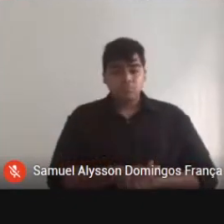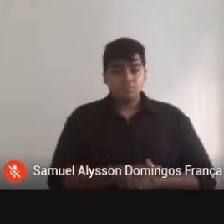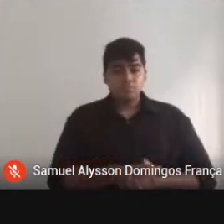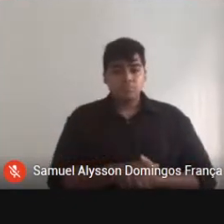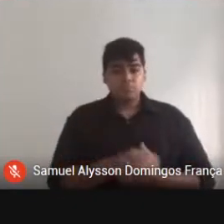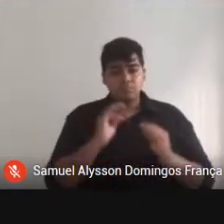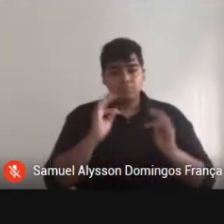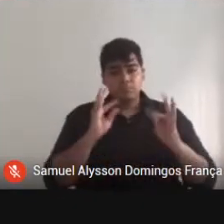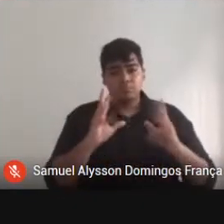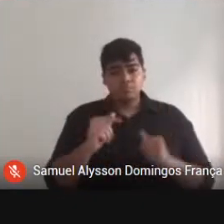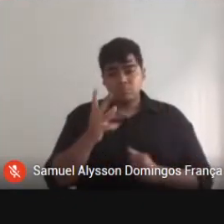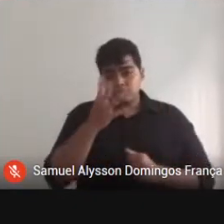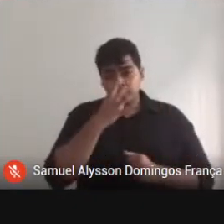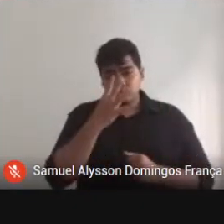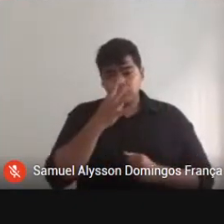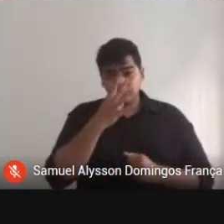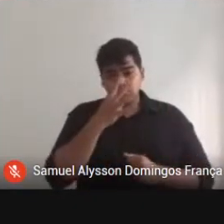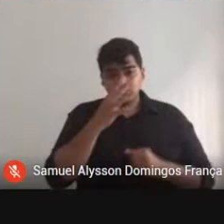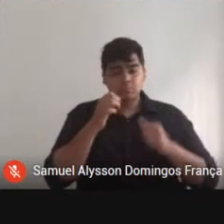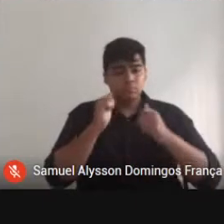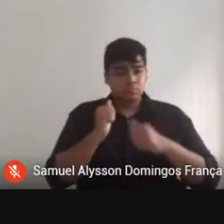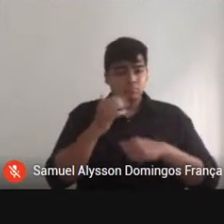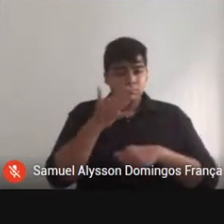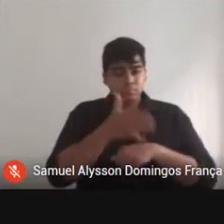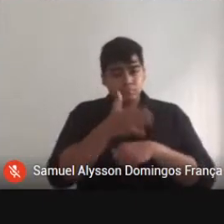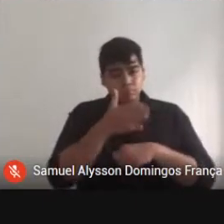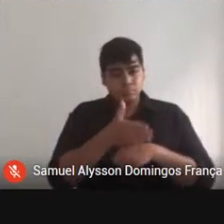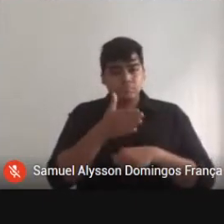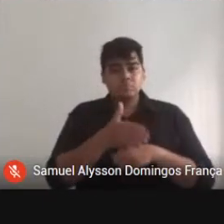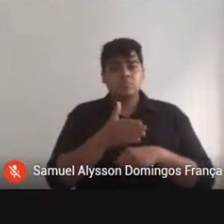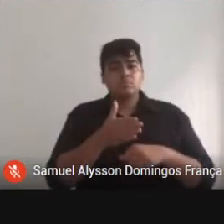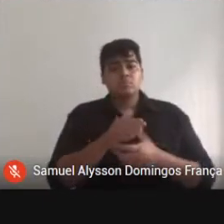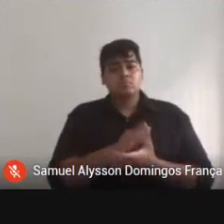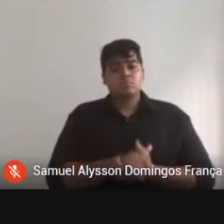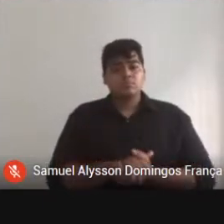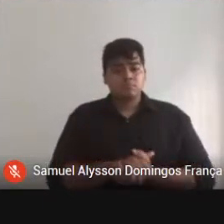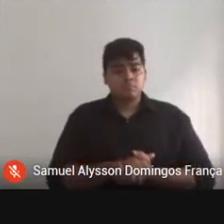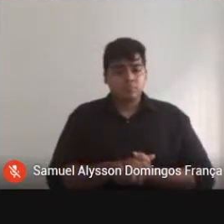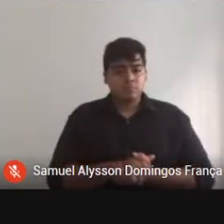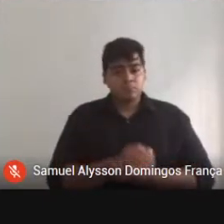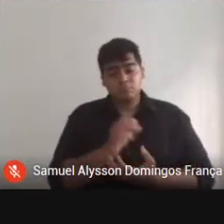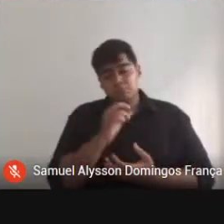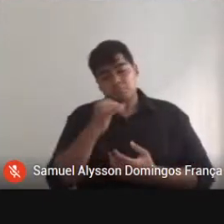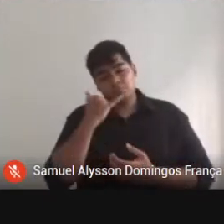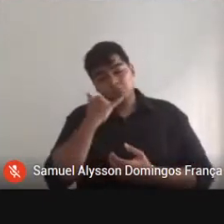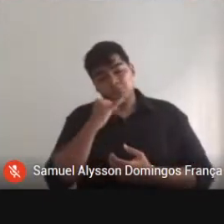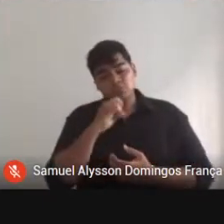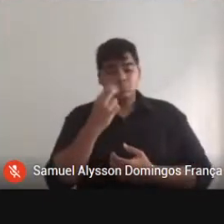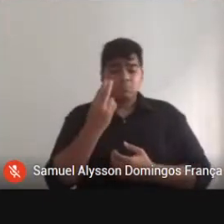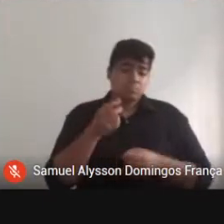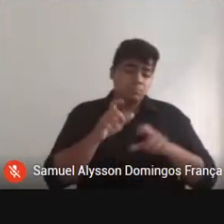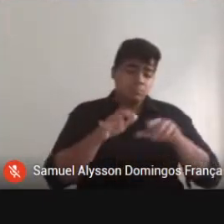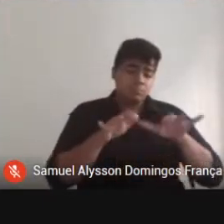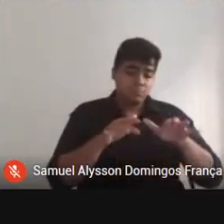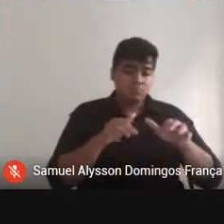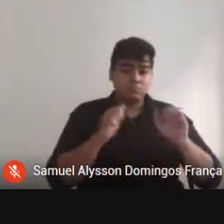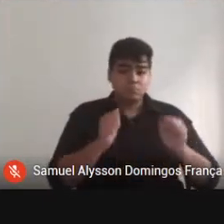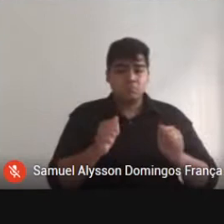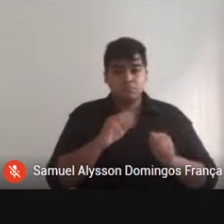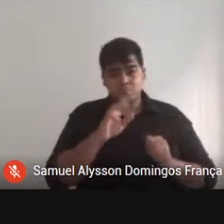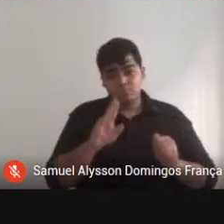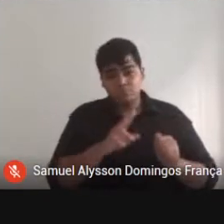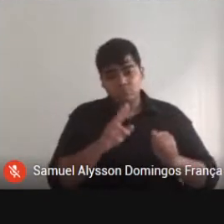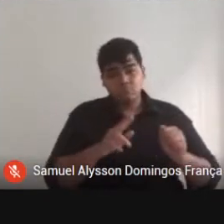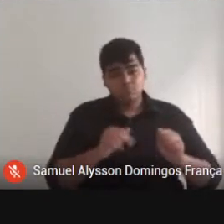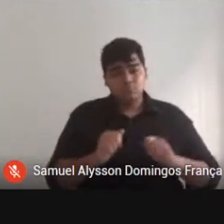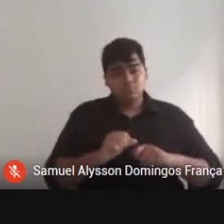Todo mundo que está assistindo pelo YouTube pode participar, como eu disse, pelo celular, ou até pelo computador mesmo. Você abre uma nova guia no navegador